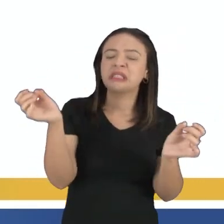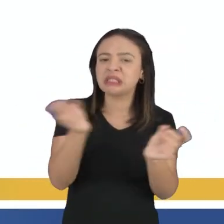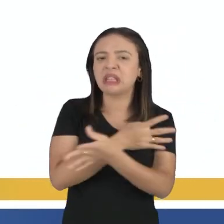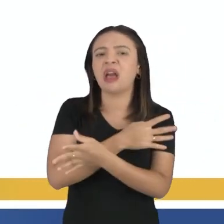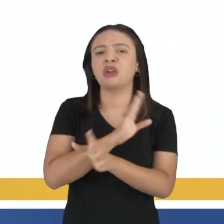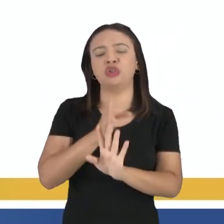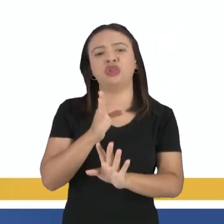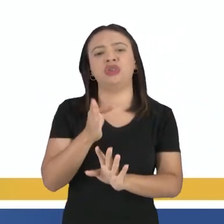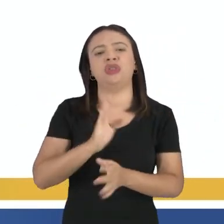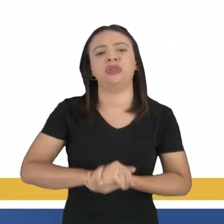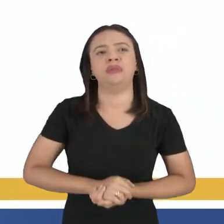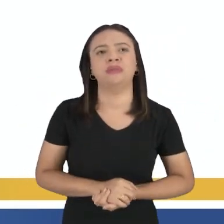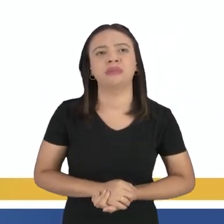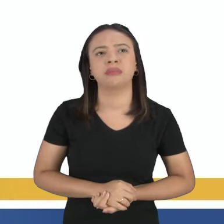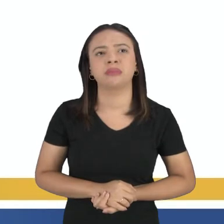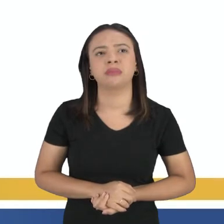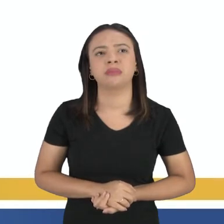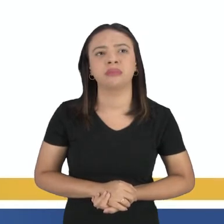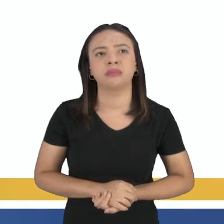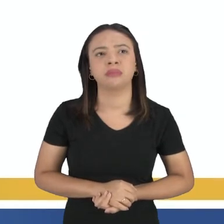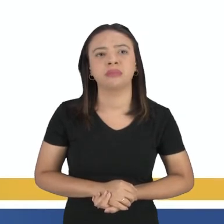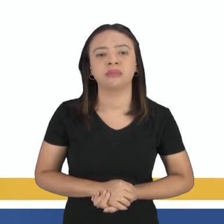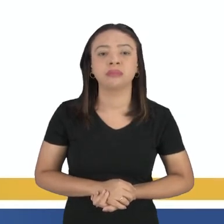ideia. Vamos verificar?